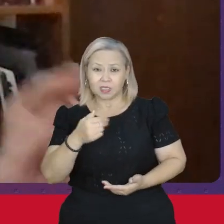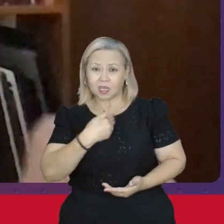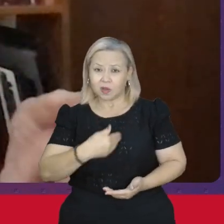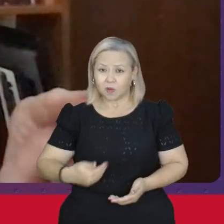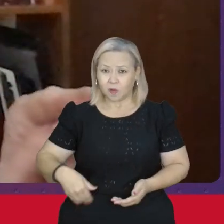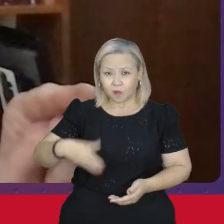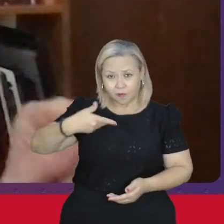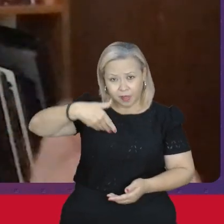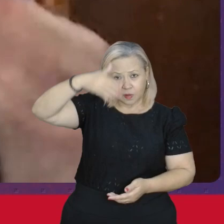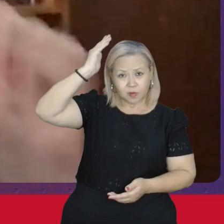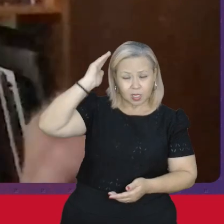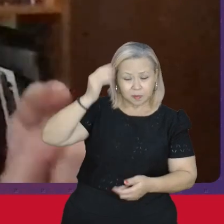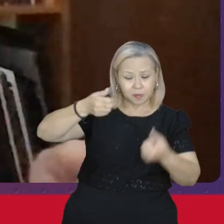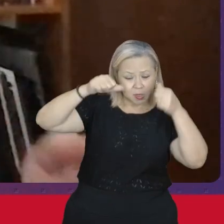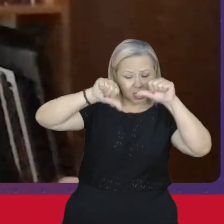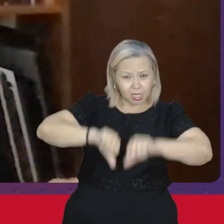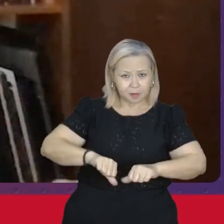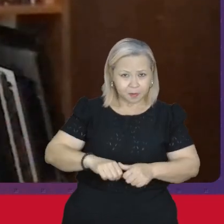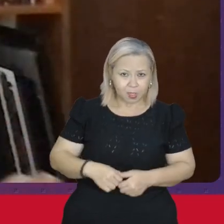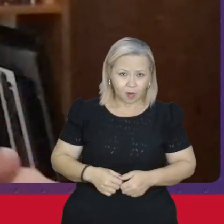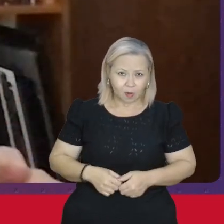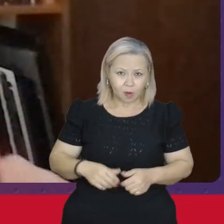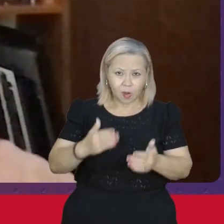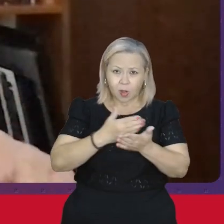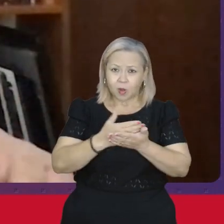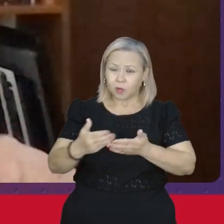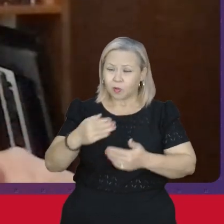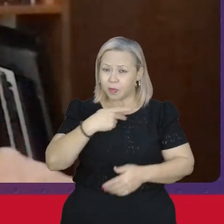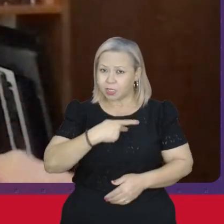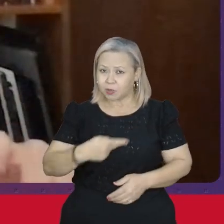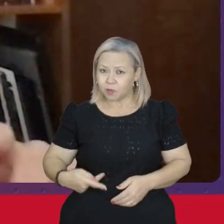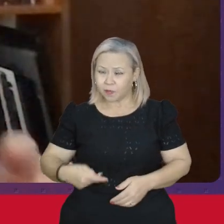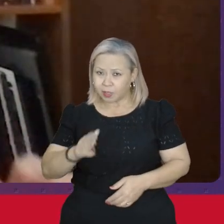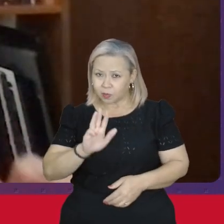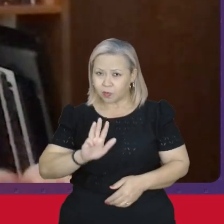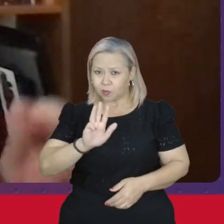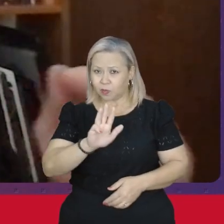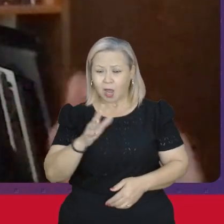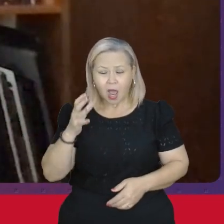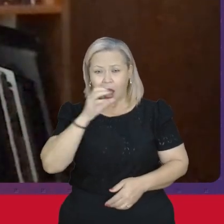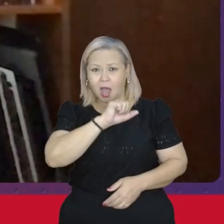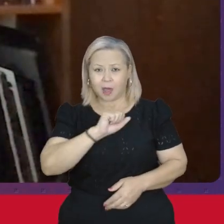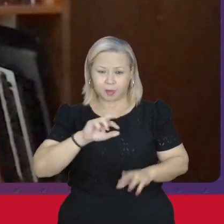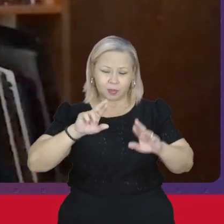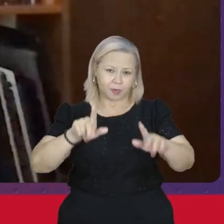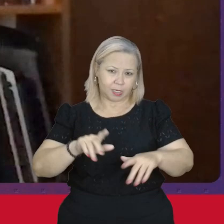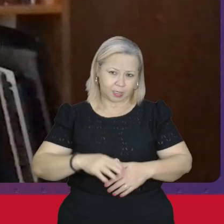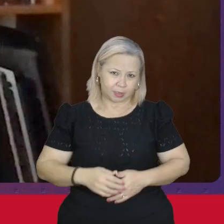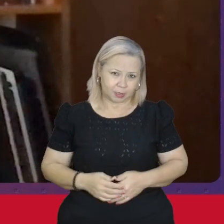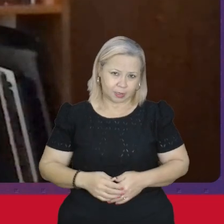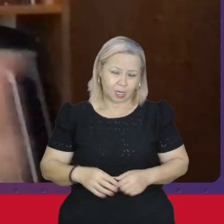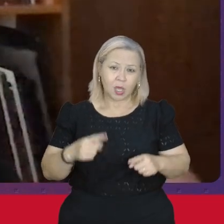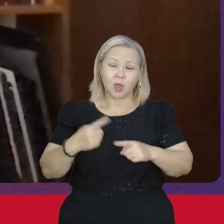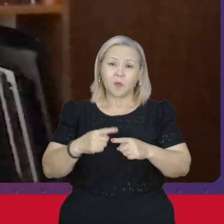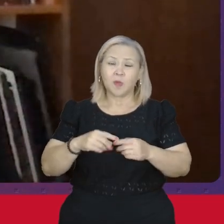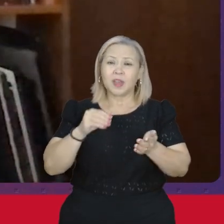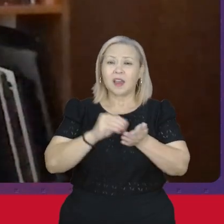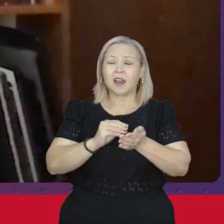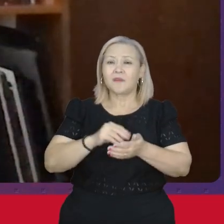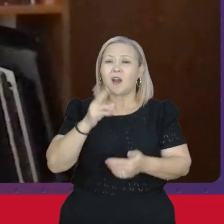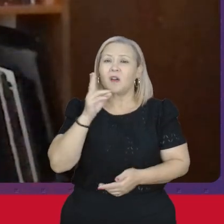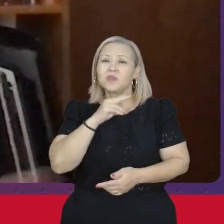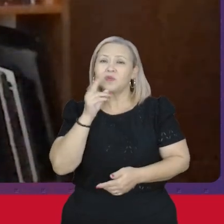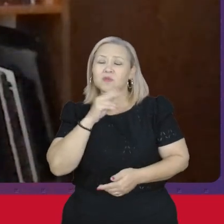pior do que a gente estava no começo do governo Lula. Veja como é rápido. Por quê? Porque a desnutrição ela é